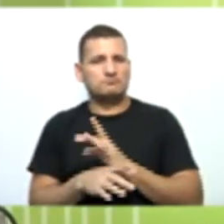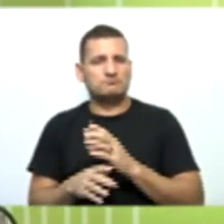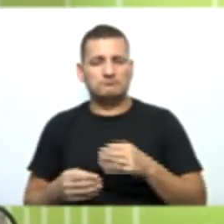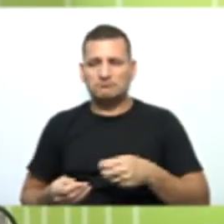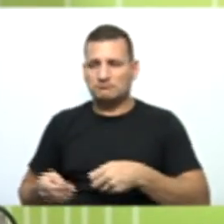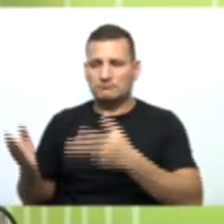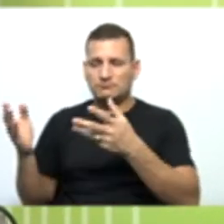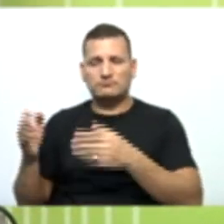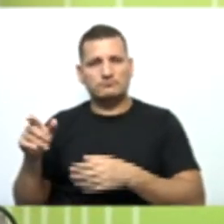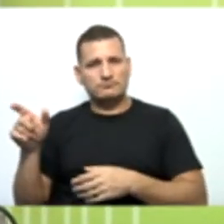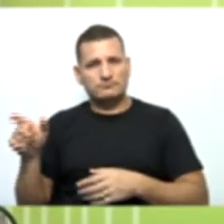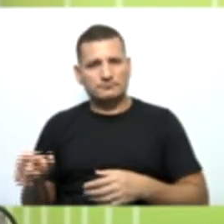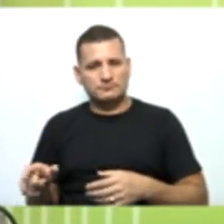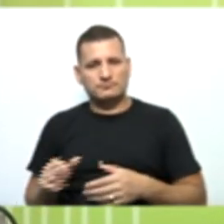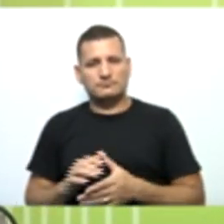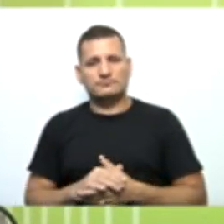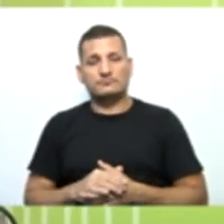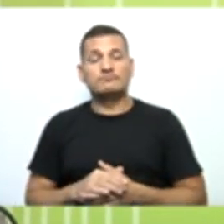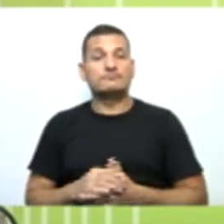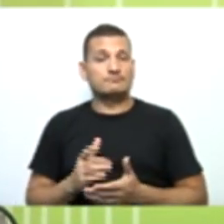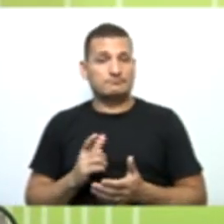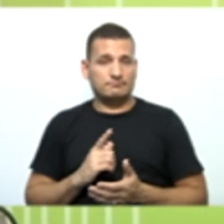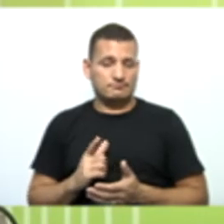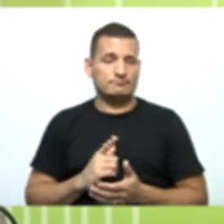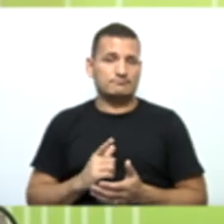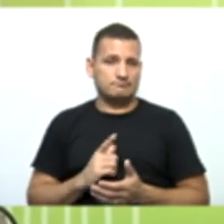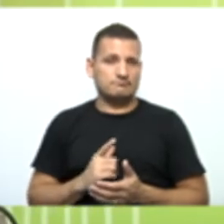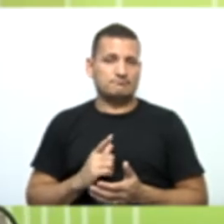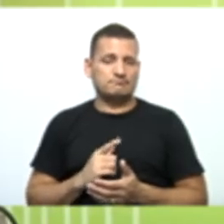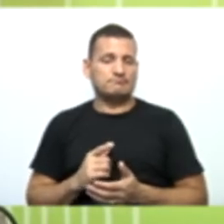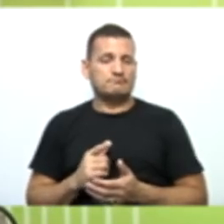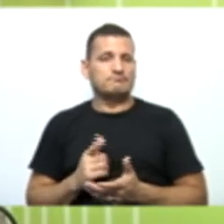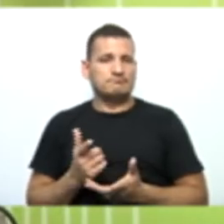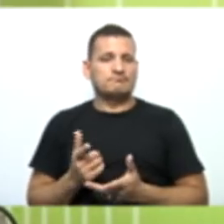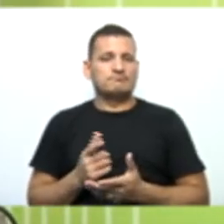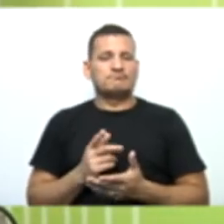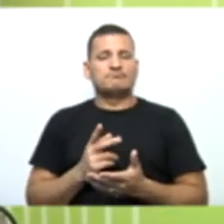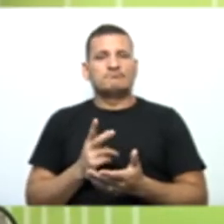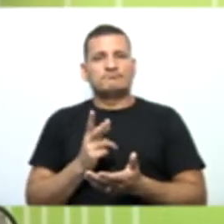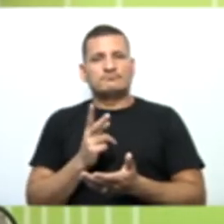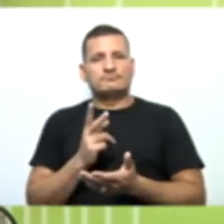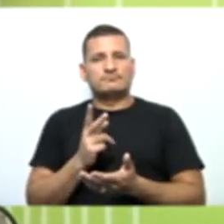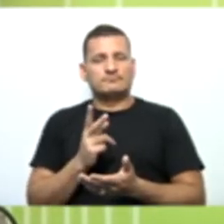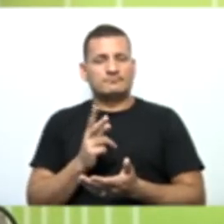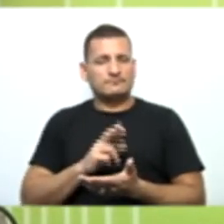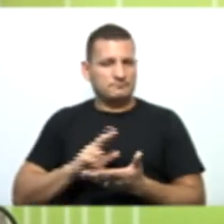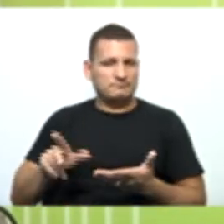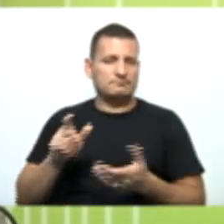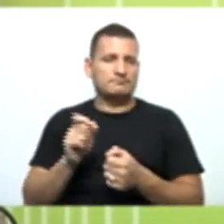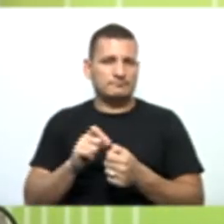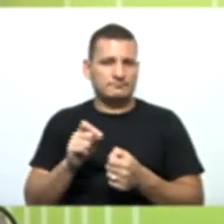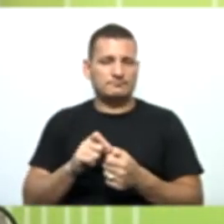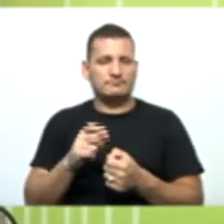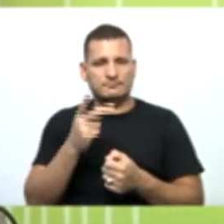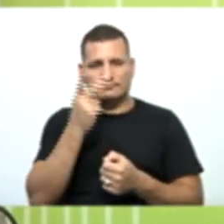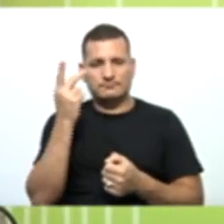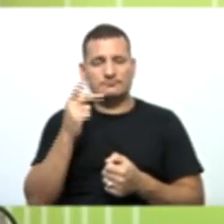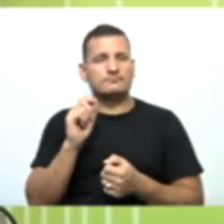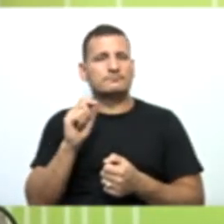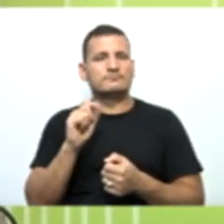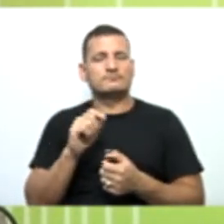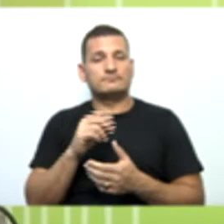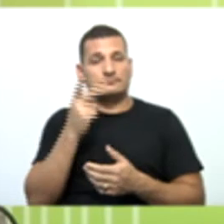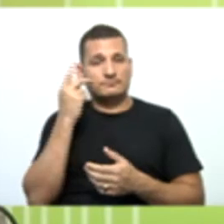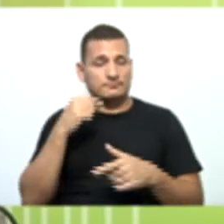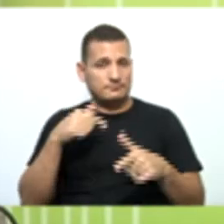para o cliente. Isso acontece muito, não é isso, professor? O que acontece? Muitas pessoas que trabalham na